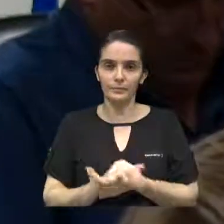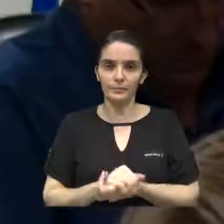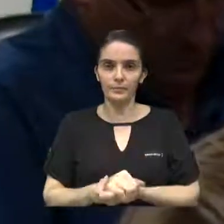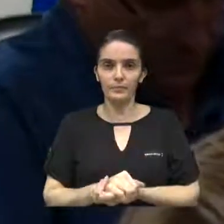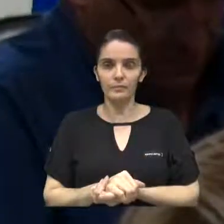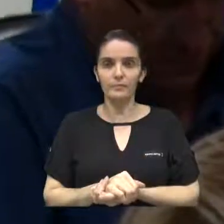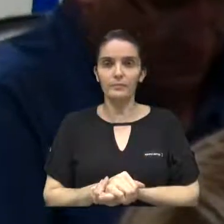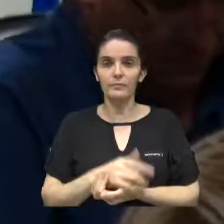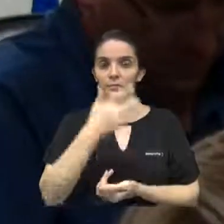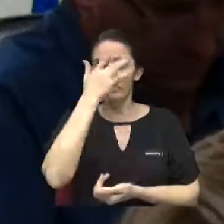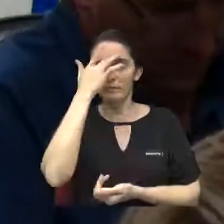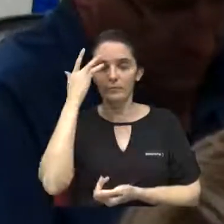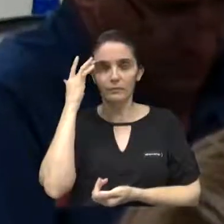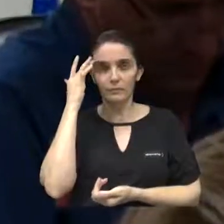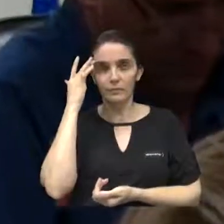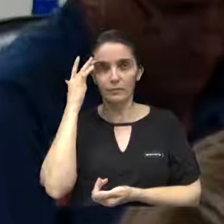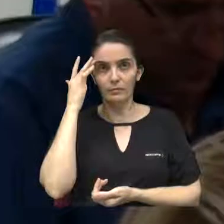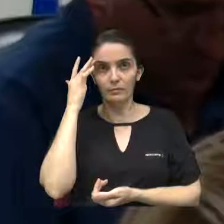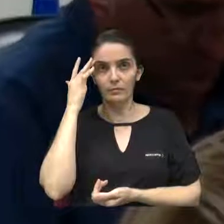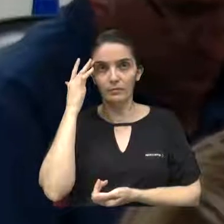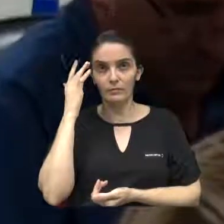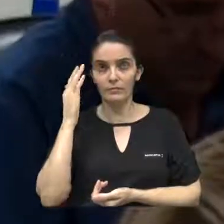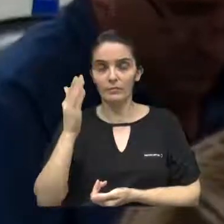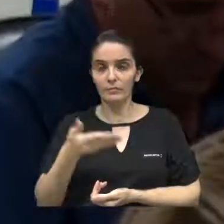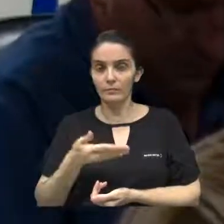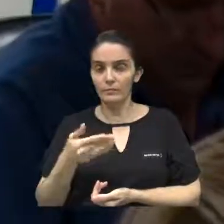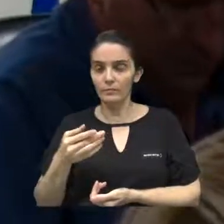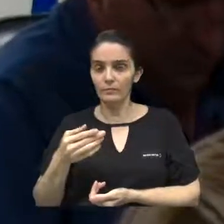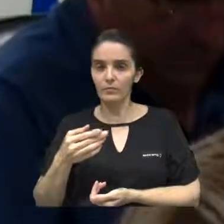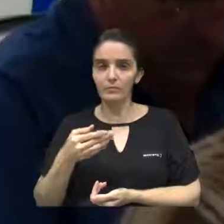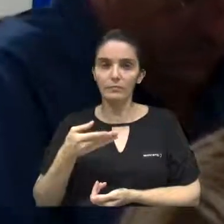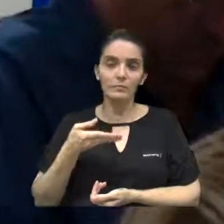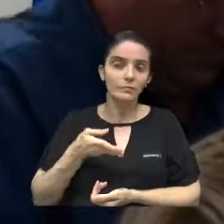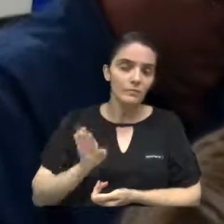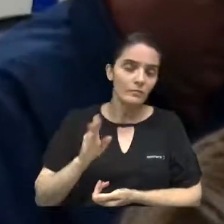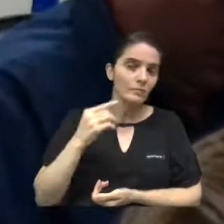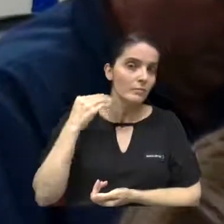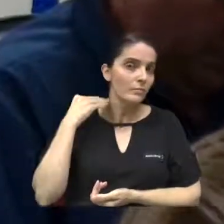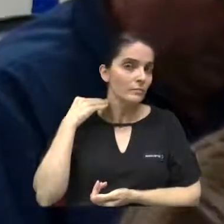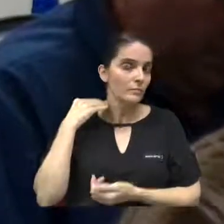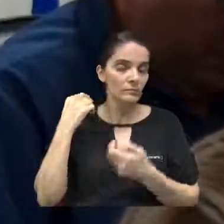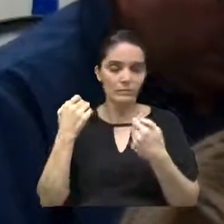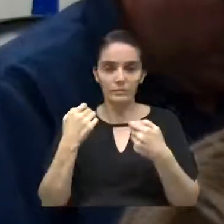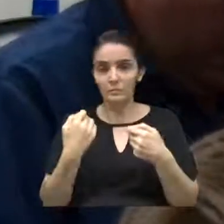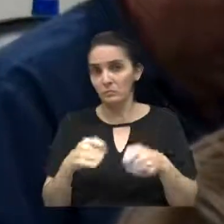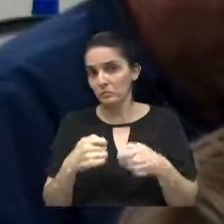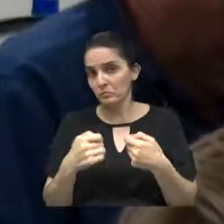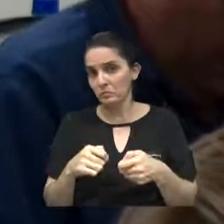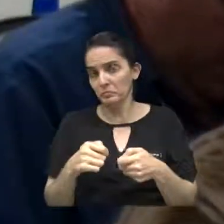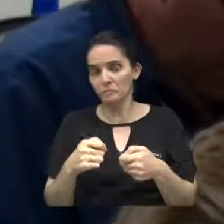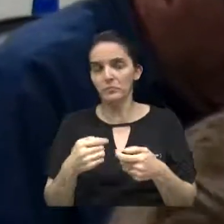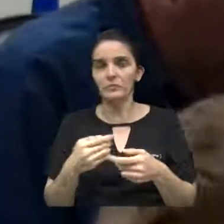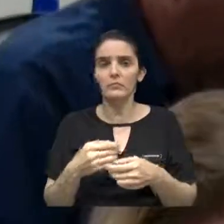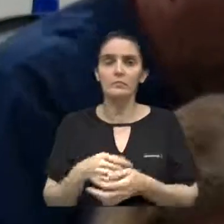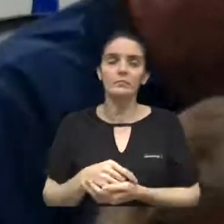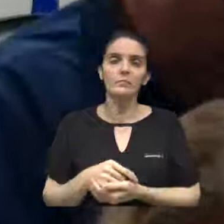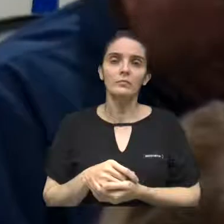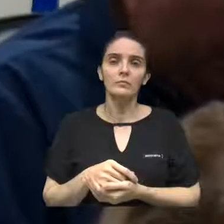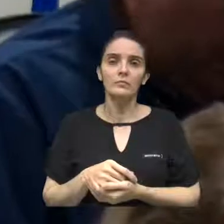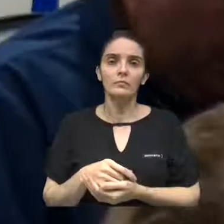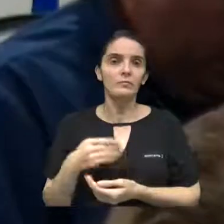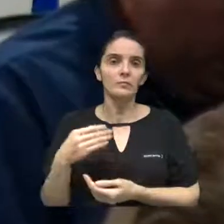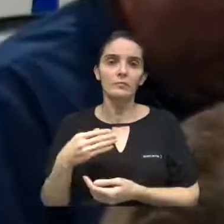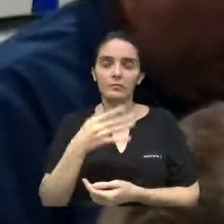As pessoas hoje em dia vão ao banco porque precisam de um socorro. Dificilmente a pessoa vai